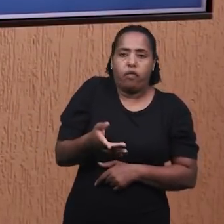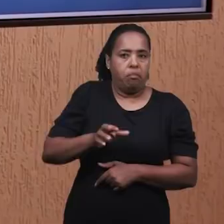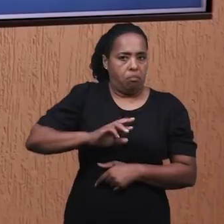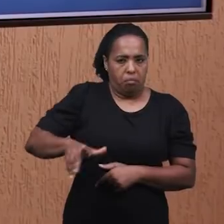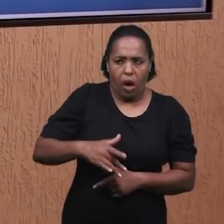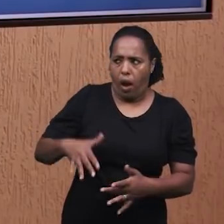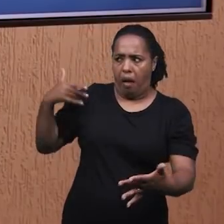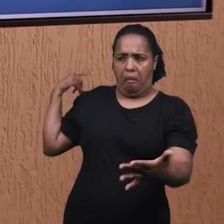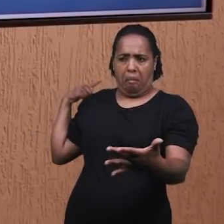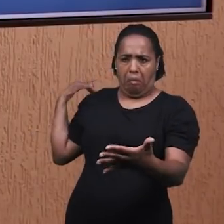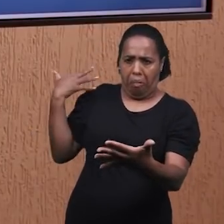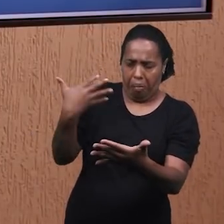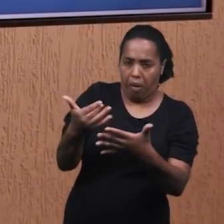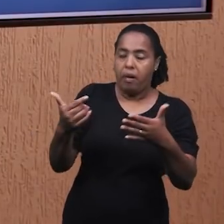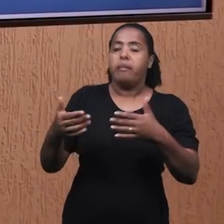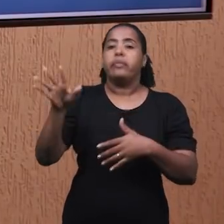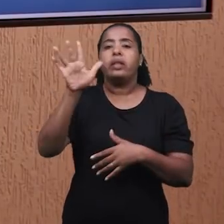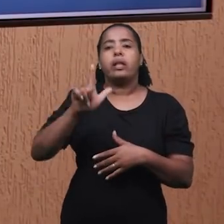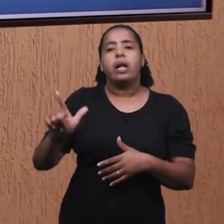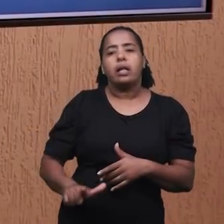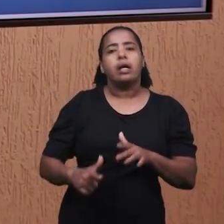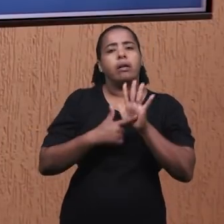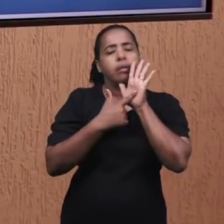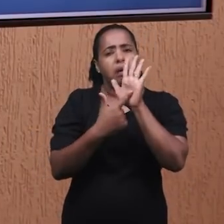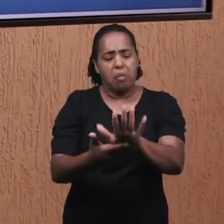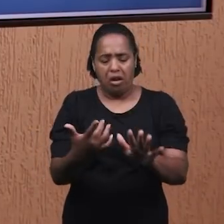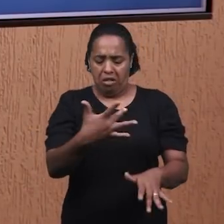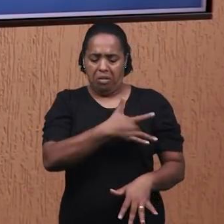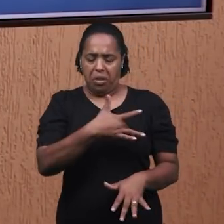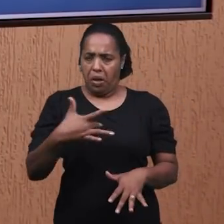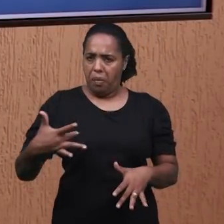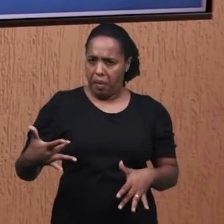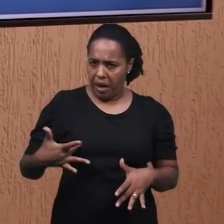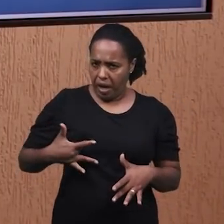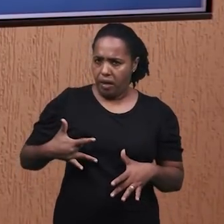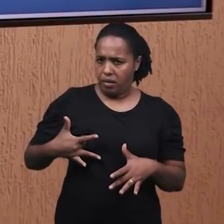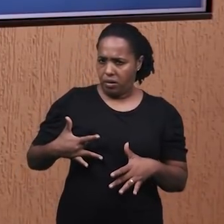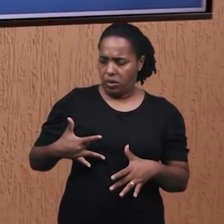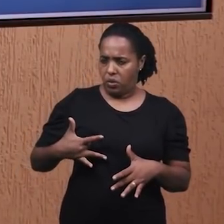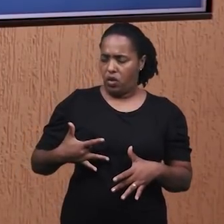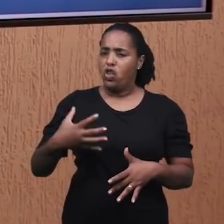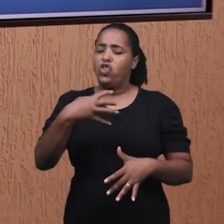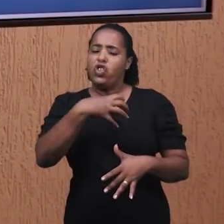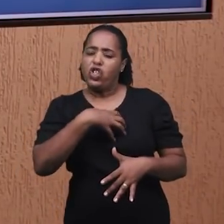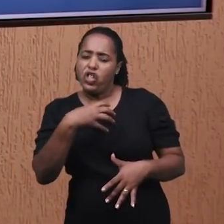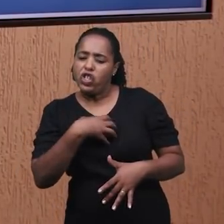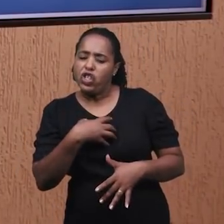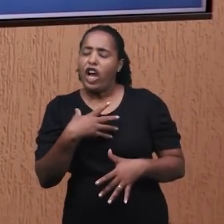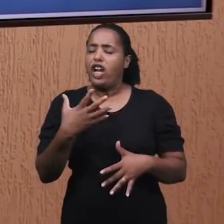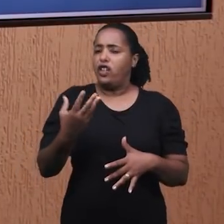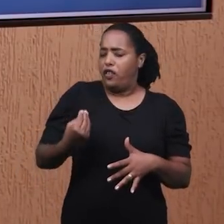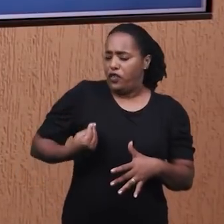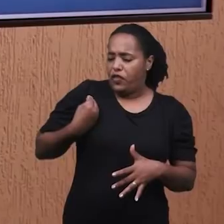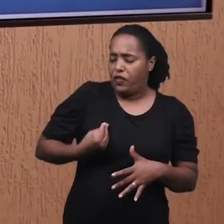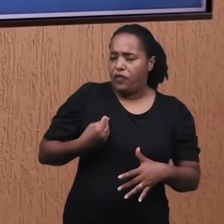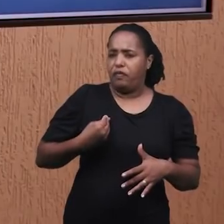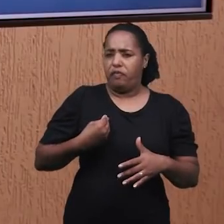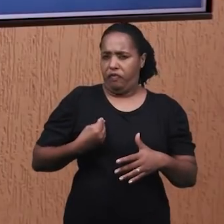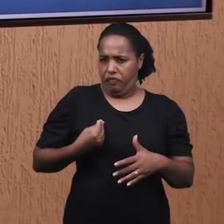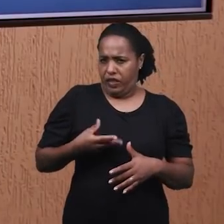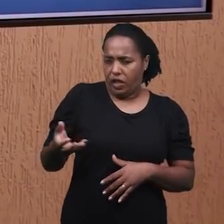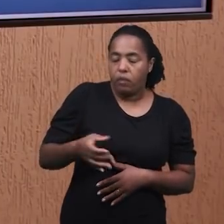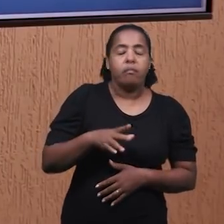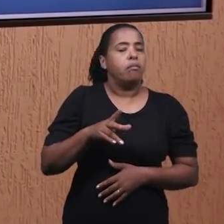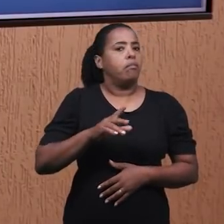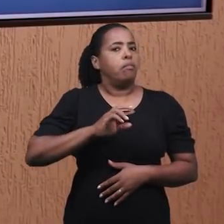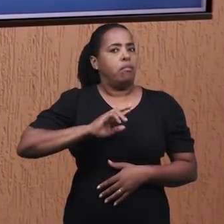na literatura mostra isso mais. E nem é uma condição de saúde decorrente do padrão de vida moderna. Então isso é um mito, não